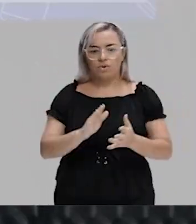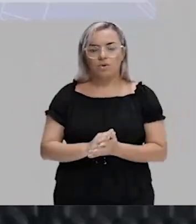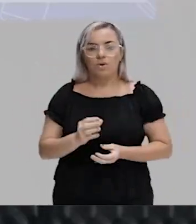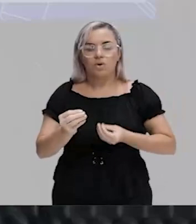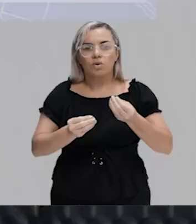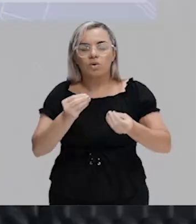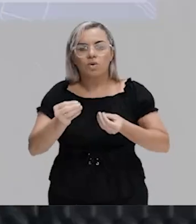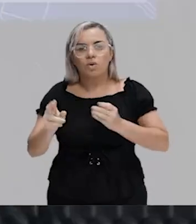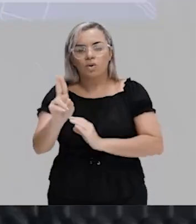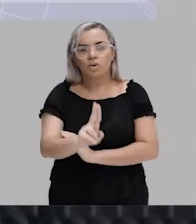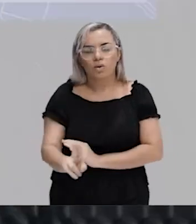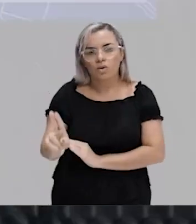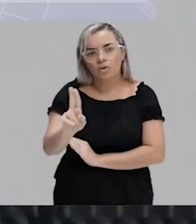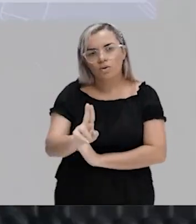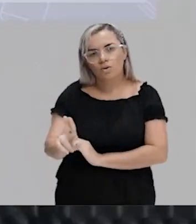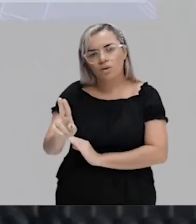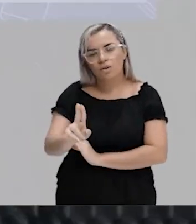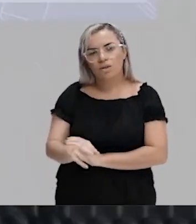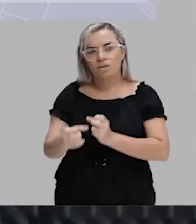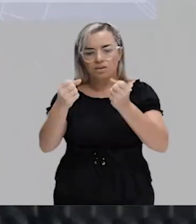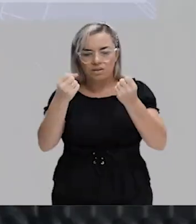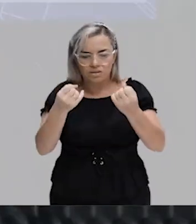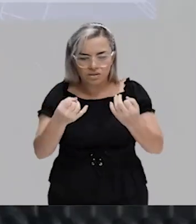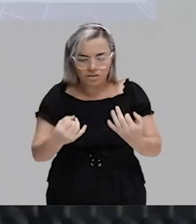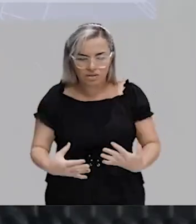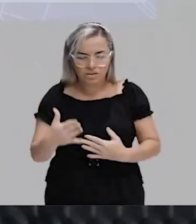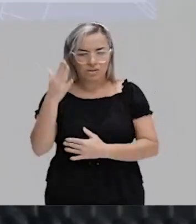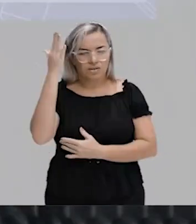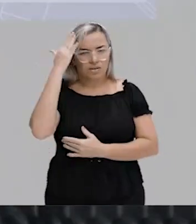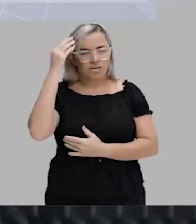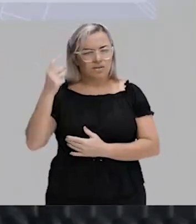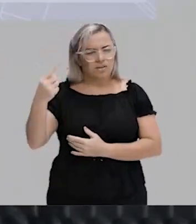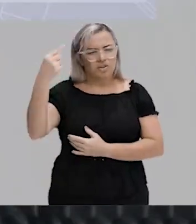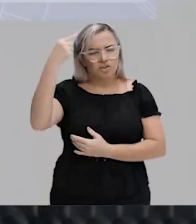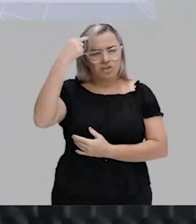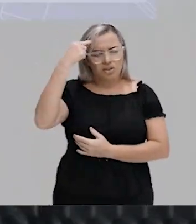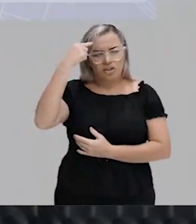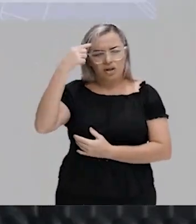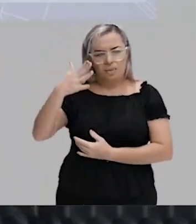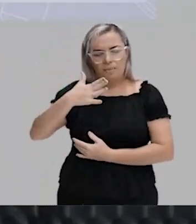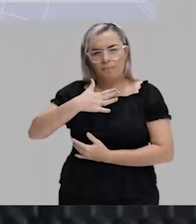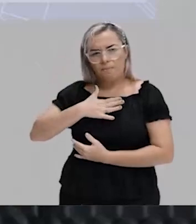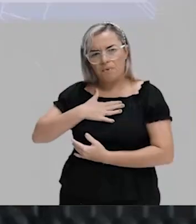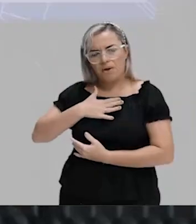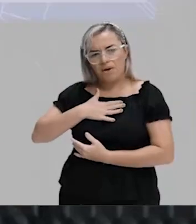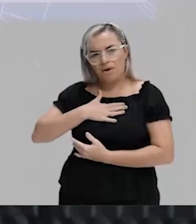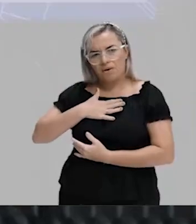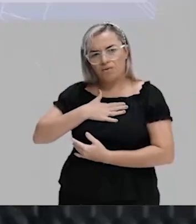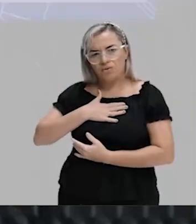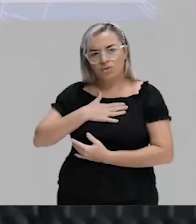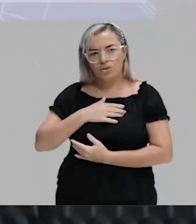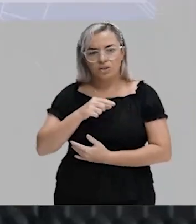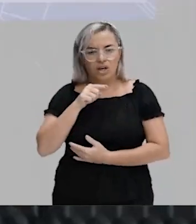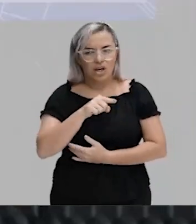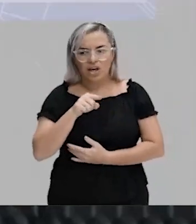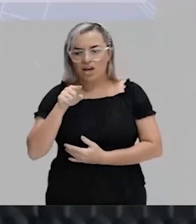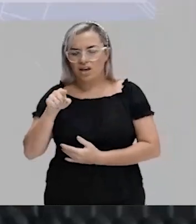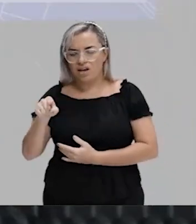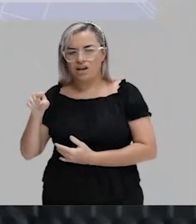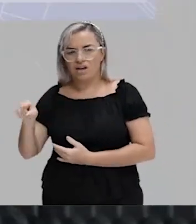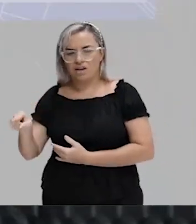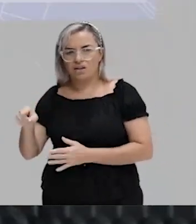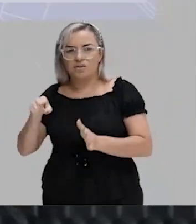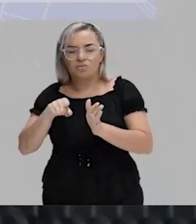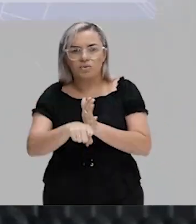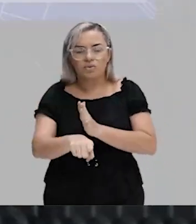daquela situação o que ele está me passando. Né? Se está dando uma ideia de posse, se é uma demonstração, se é uma interrogação, se